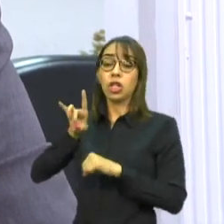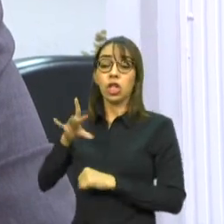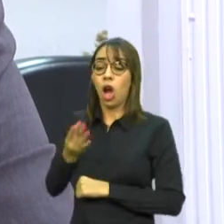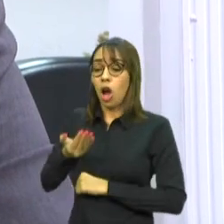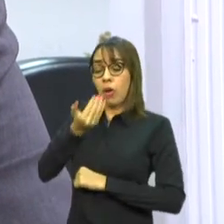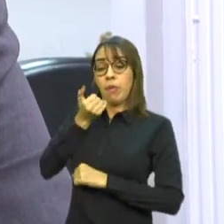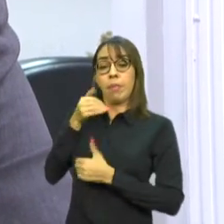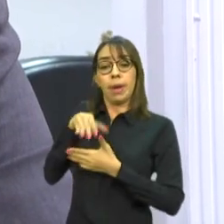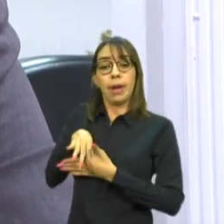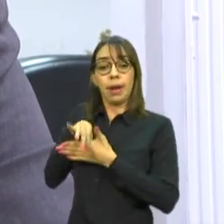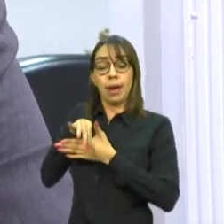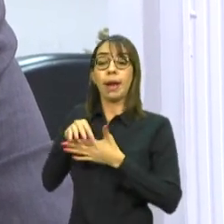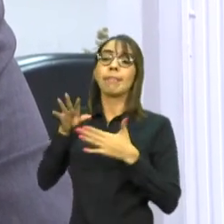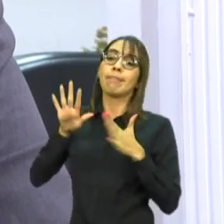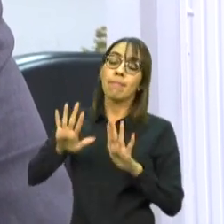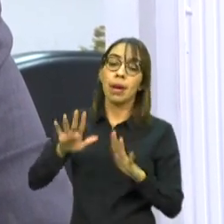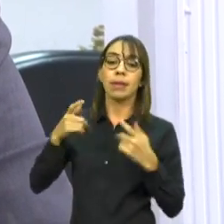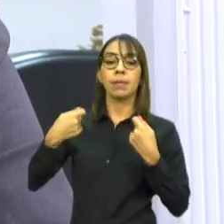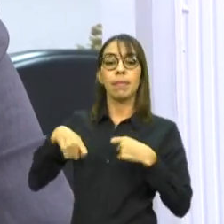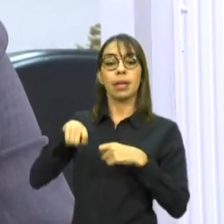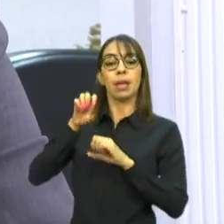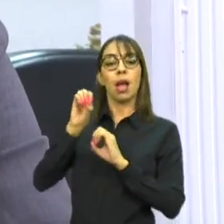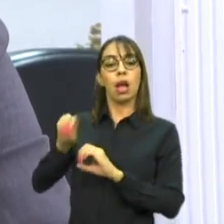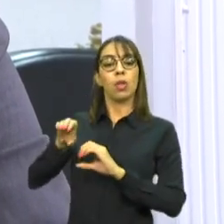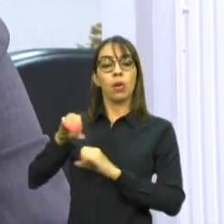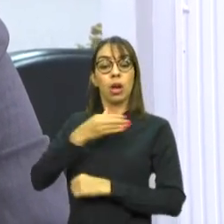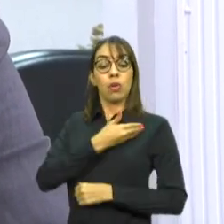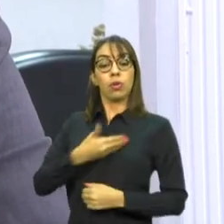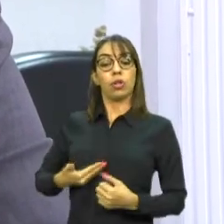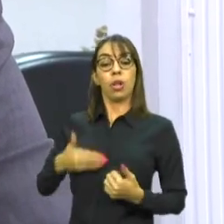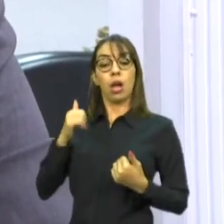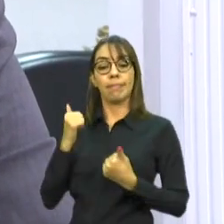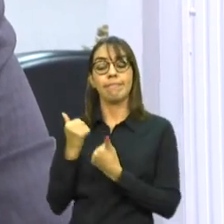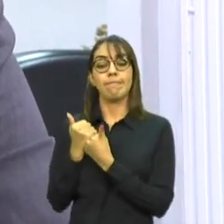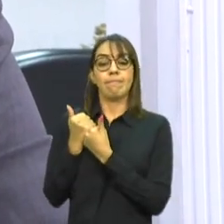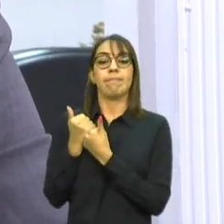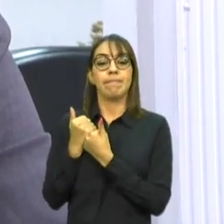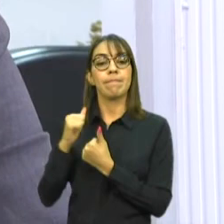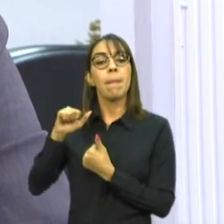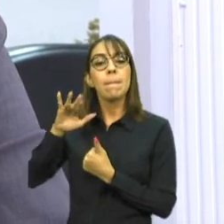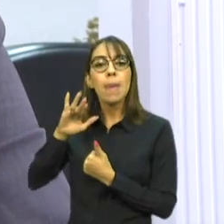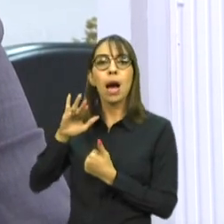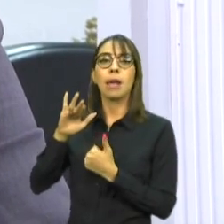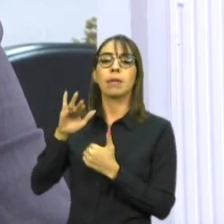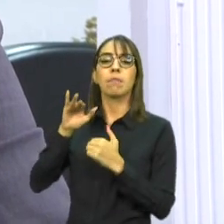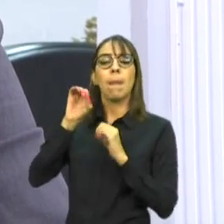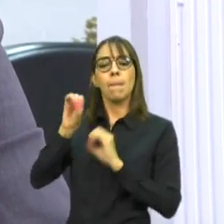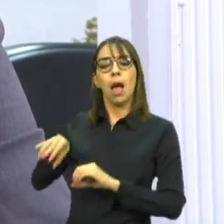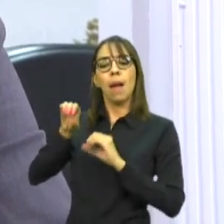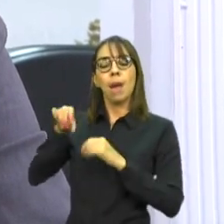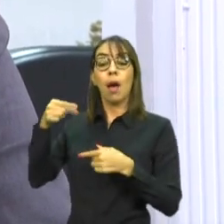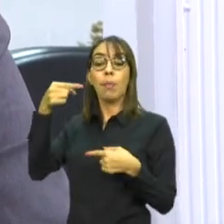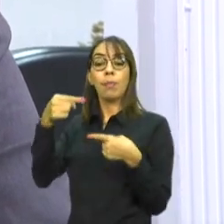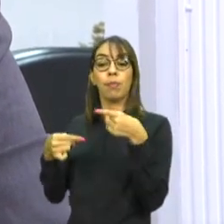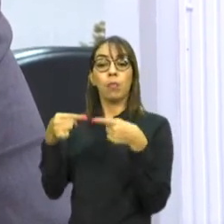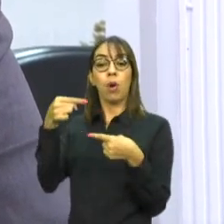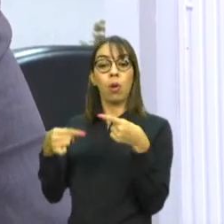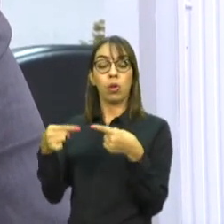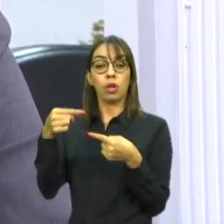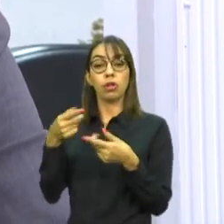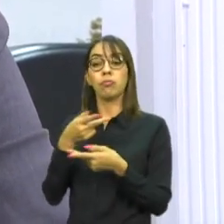ser educada, deve ter o apoio do Estado de maneira mais forte, como uma política de ensino, uma